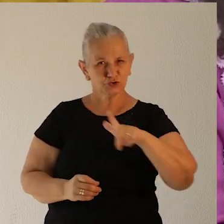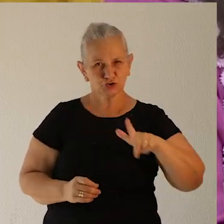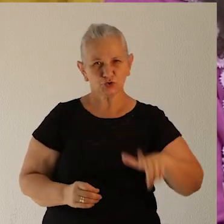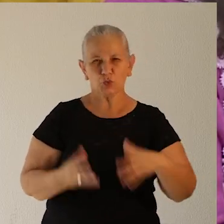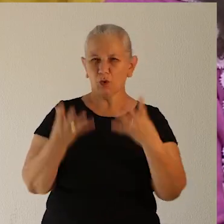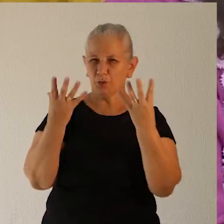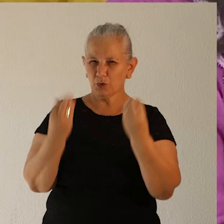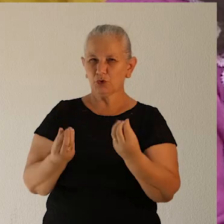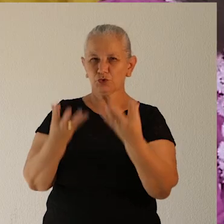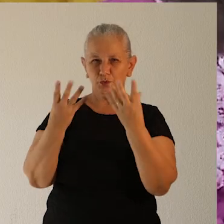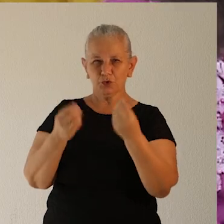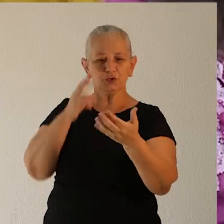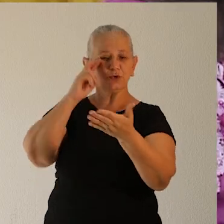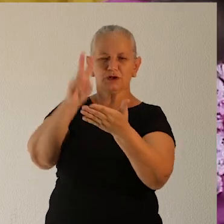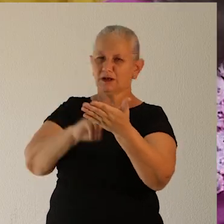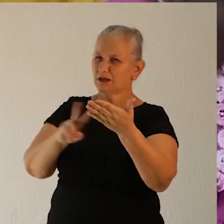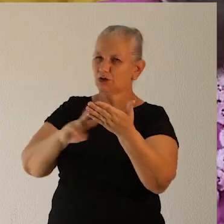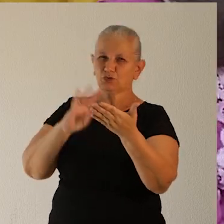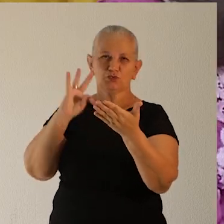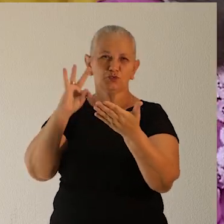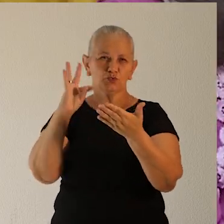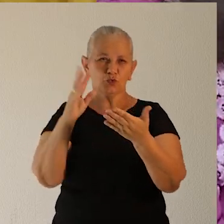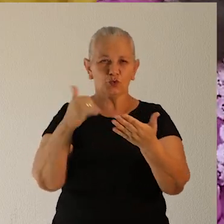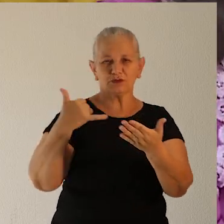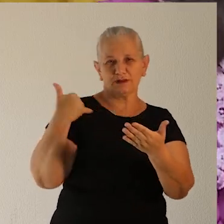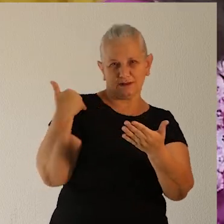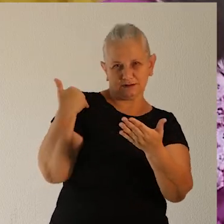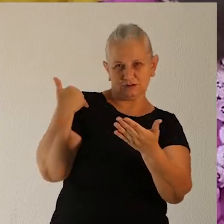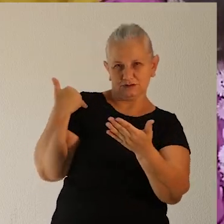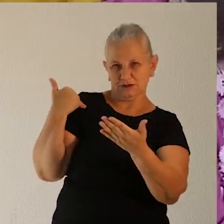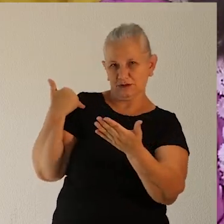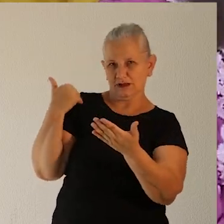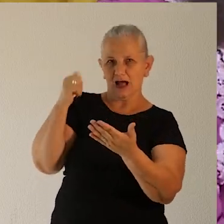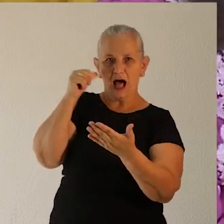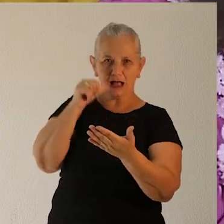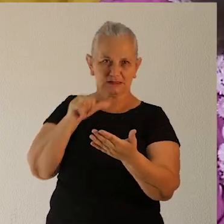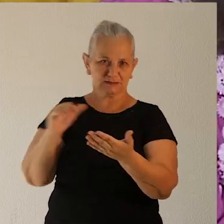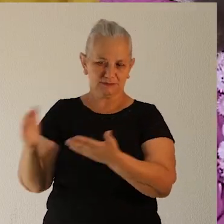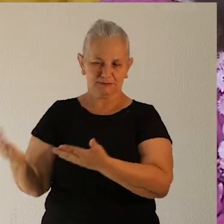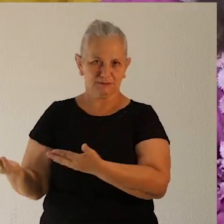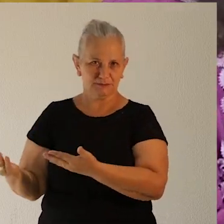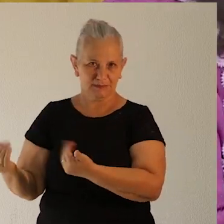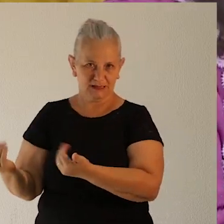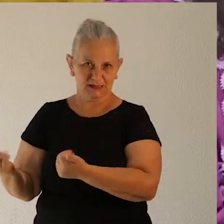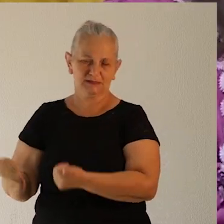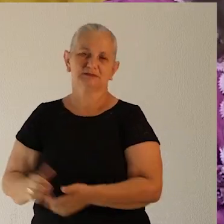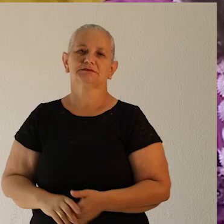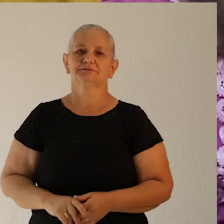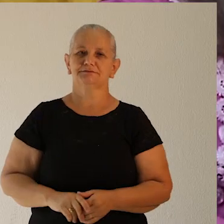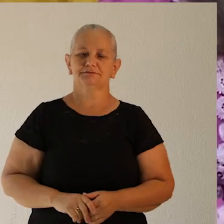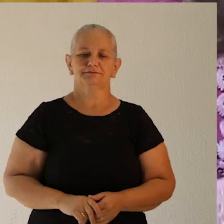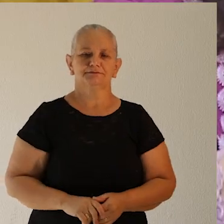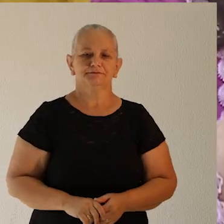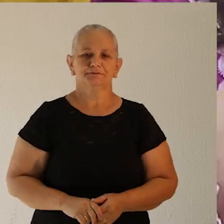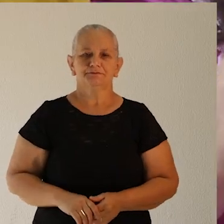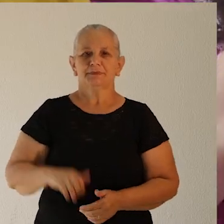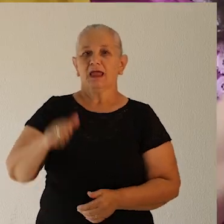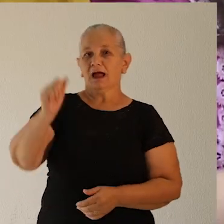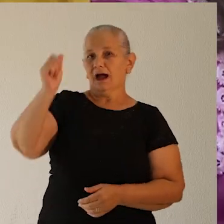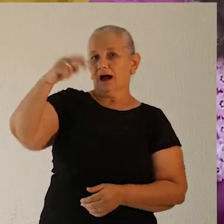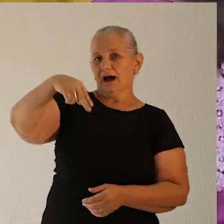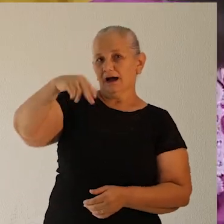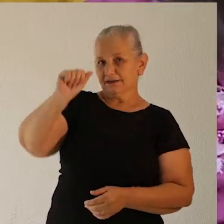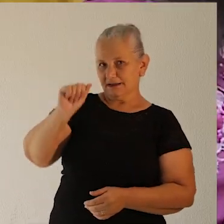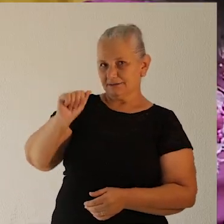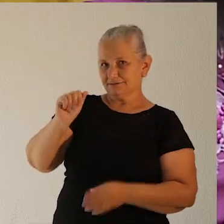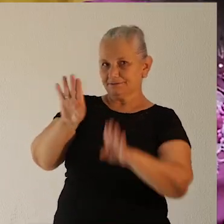entre leitores de todas as idades. As Meninas, Cecília Meirelles. As Meninas. Arabella abria a